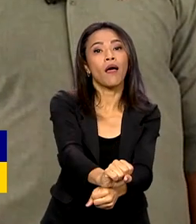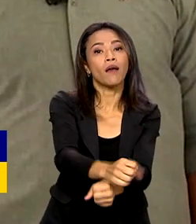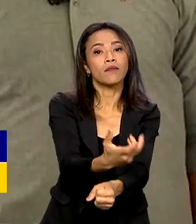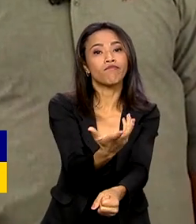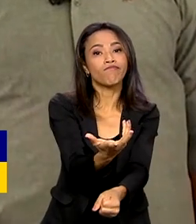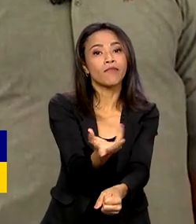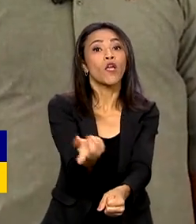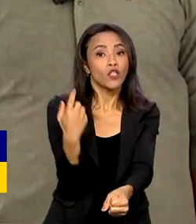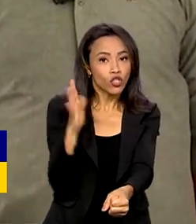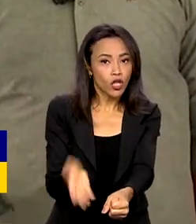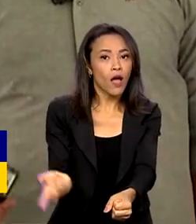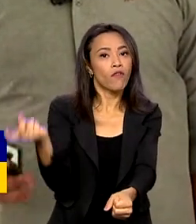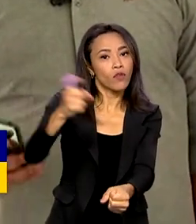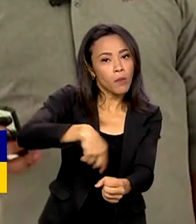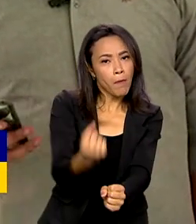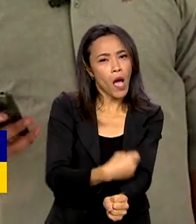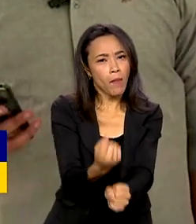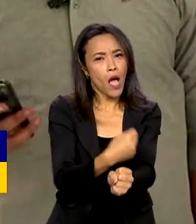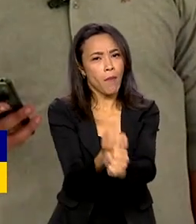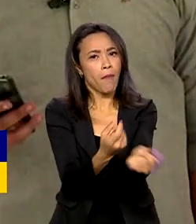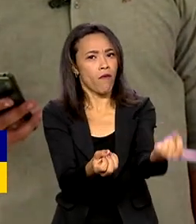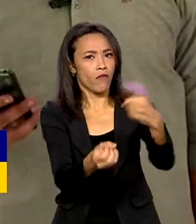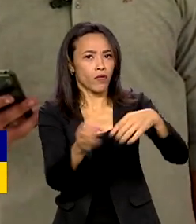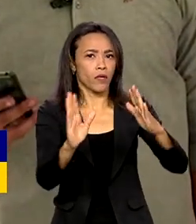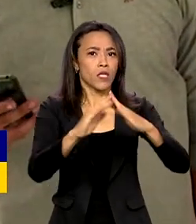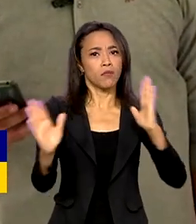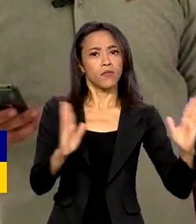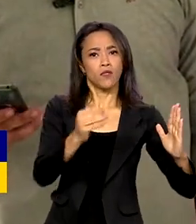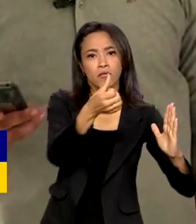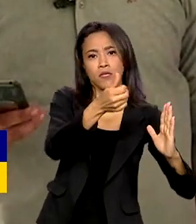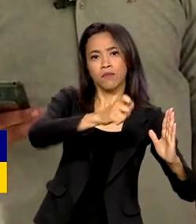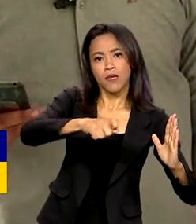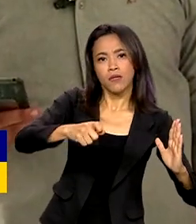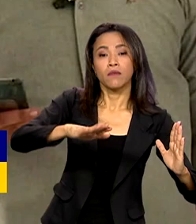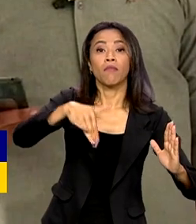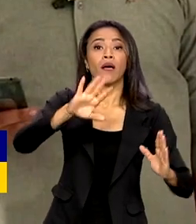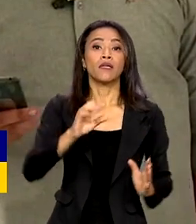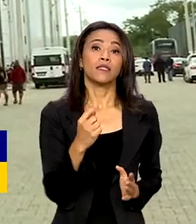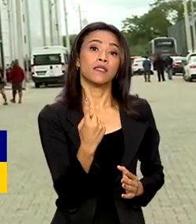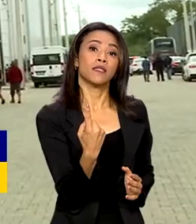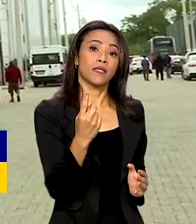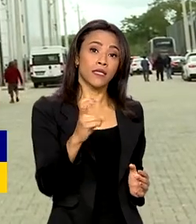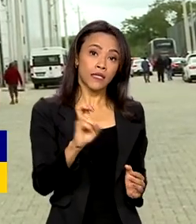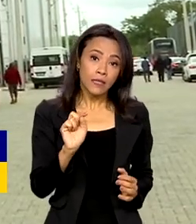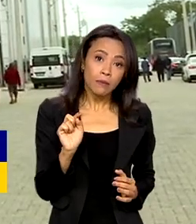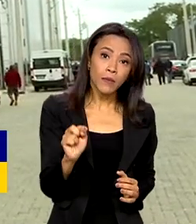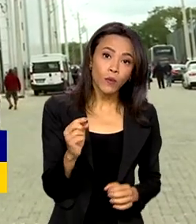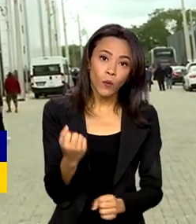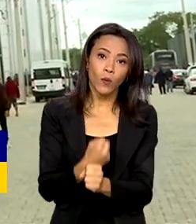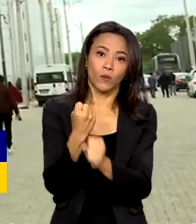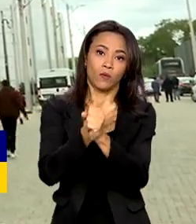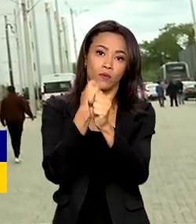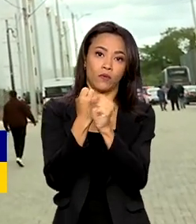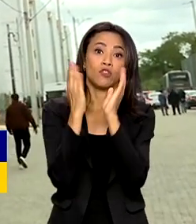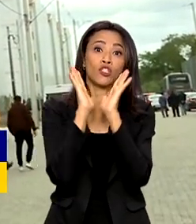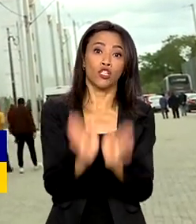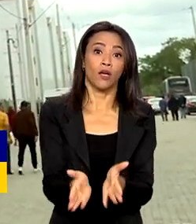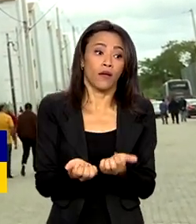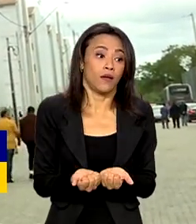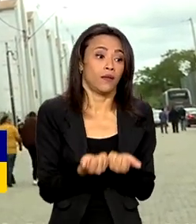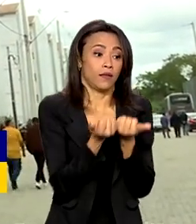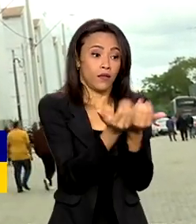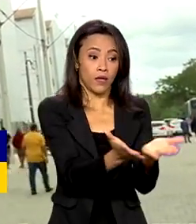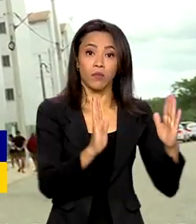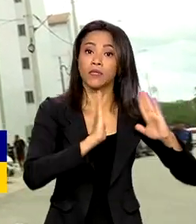já retomamos nesses seis meses mais de 15 mil obras e já entregamos mais